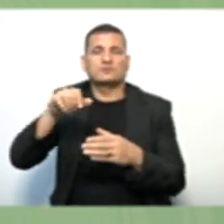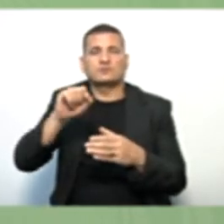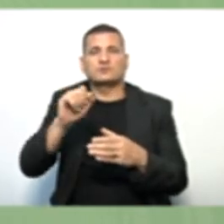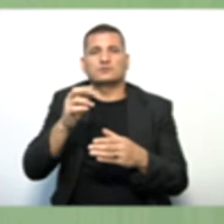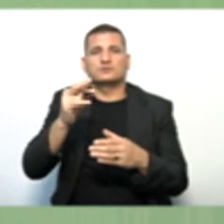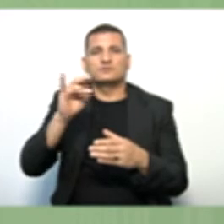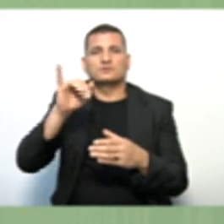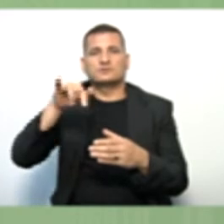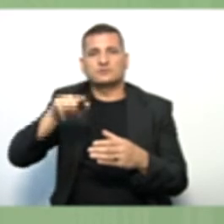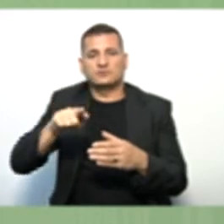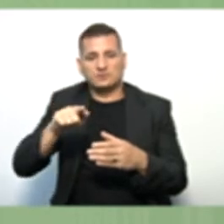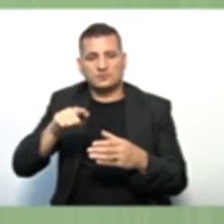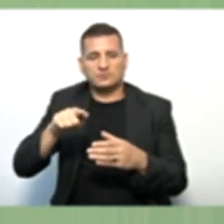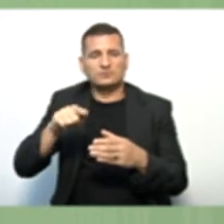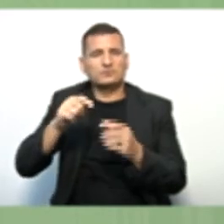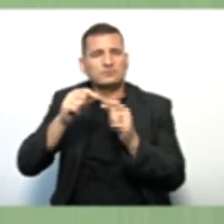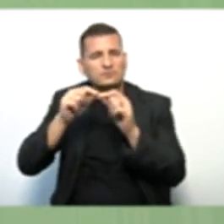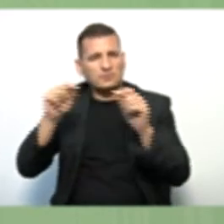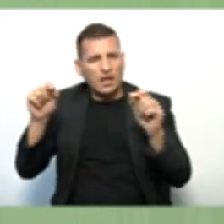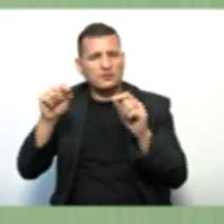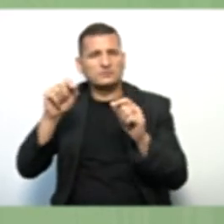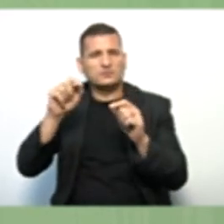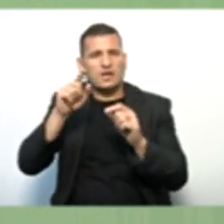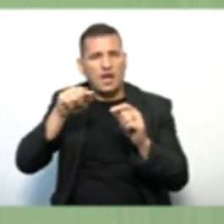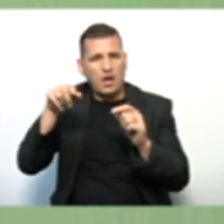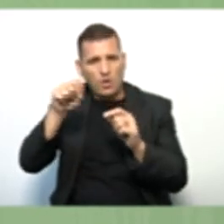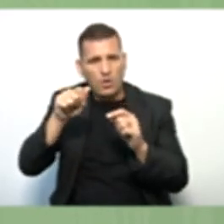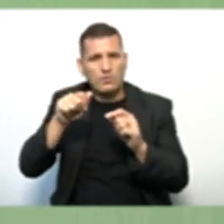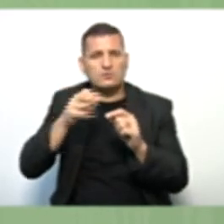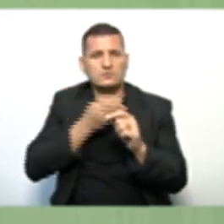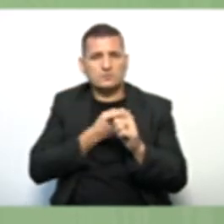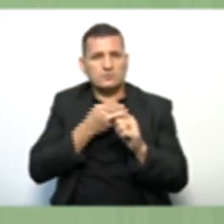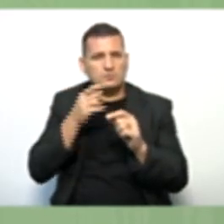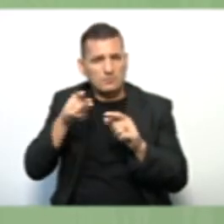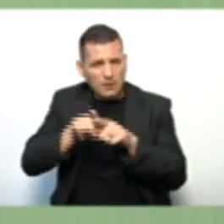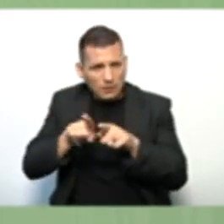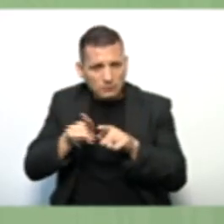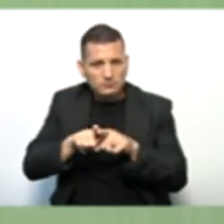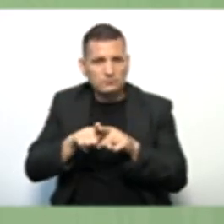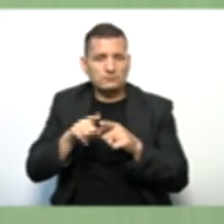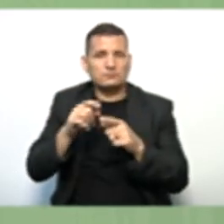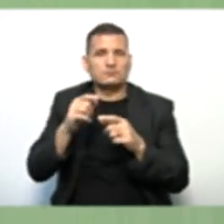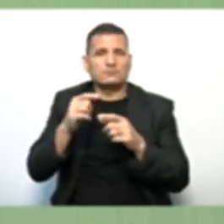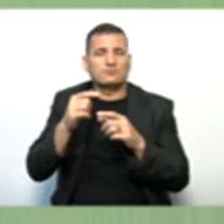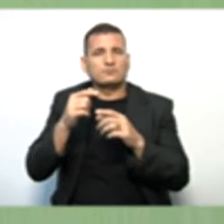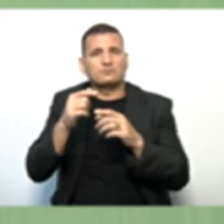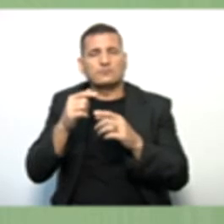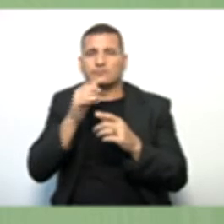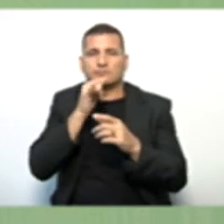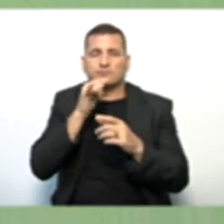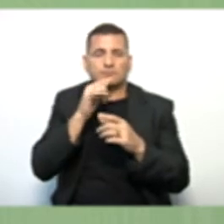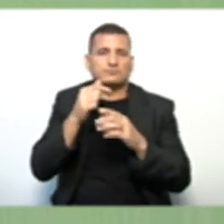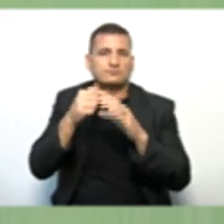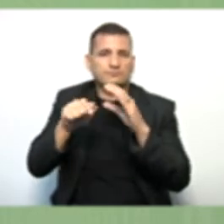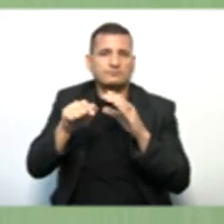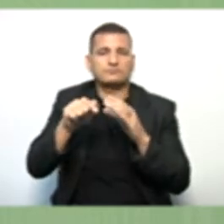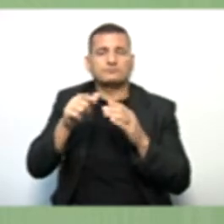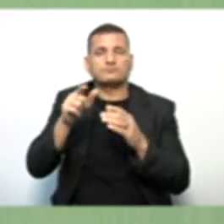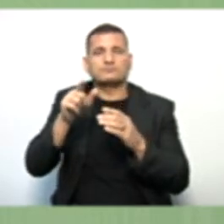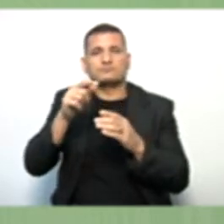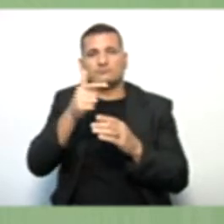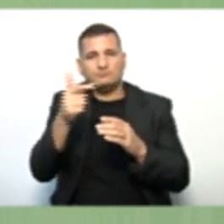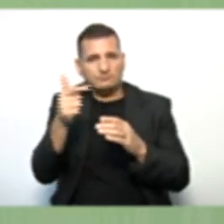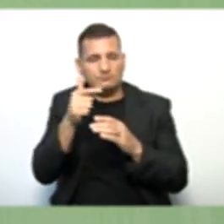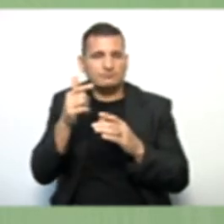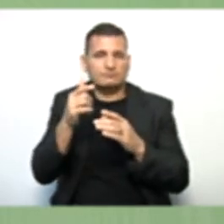e-mail, tem um arroba, ele vai pegar tudo isso mesmo? Exatamente. Se tivesse o número, ia pegar também? Ia pegar também. No caso, e-mail, underline 22, arroba mail.com,